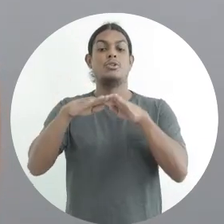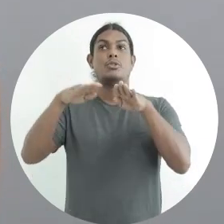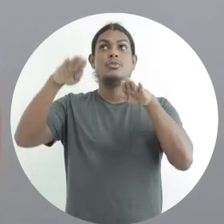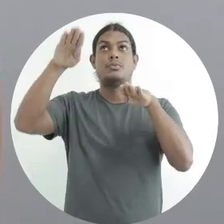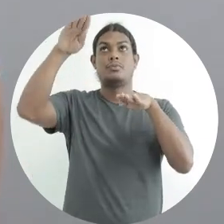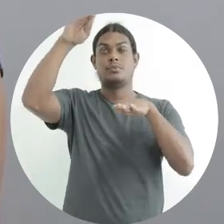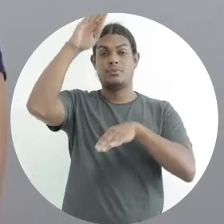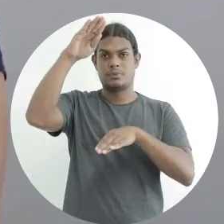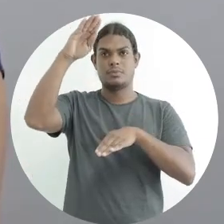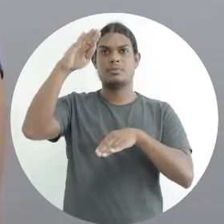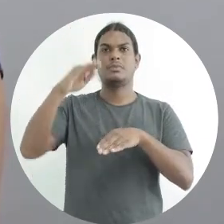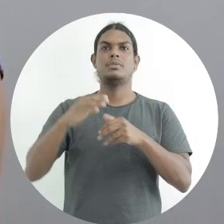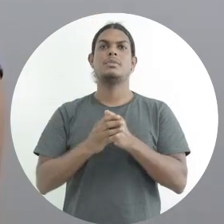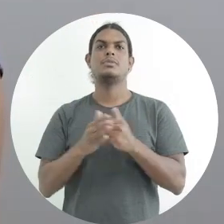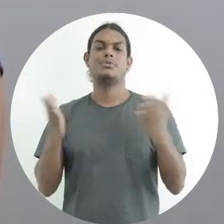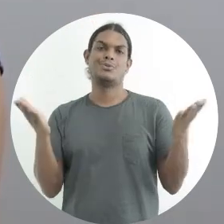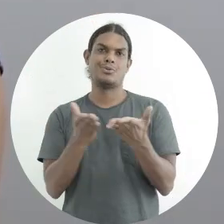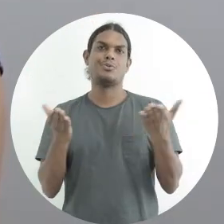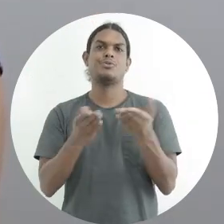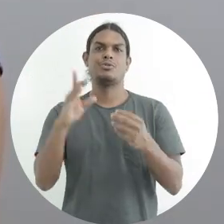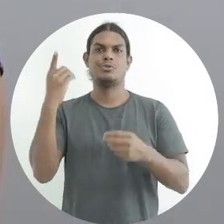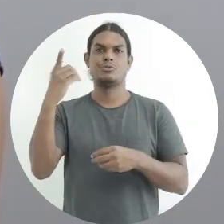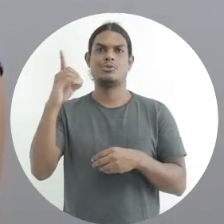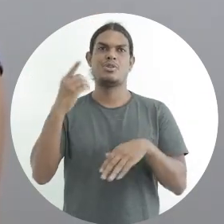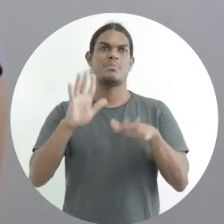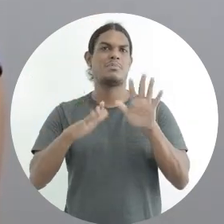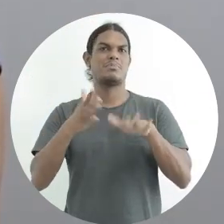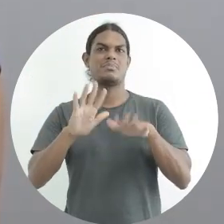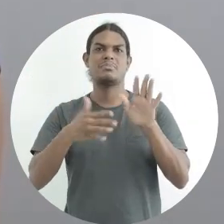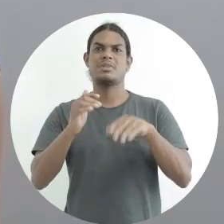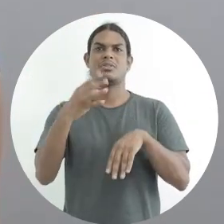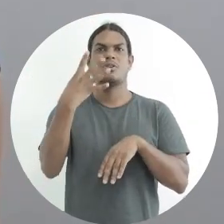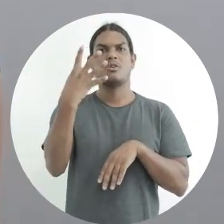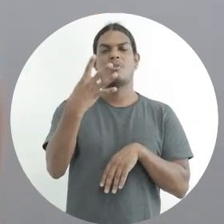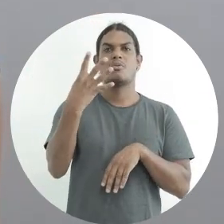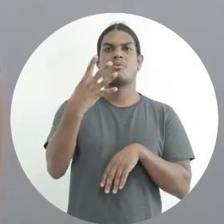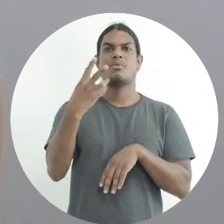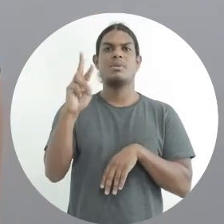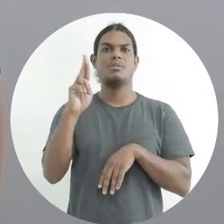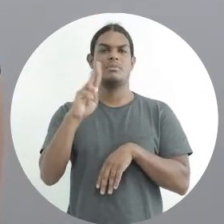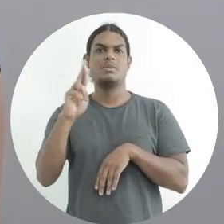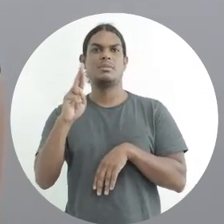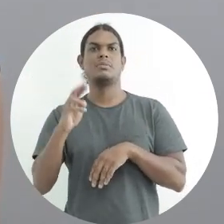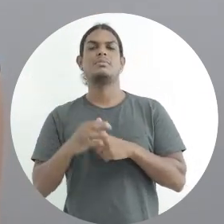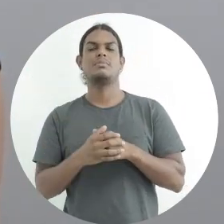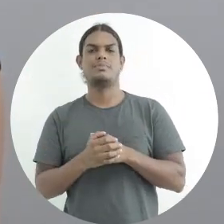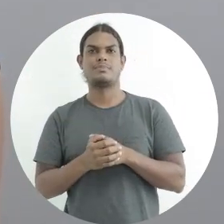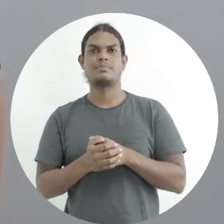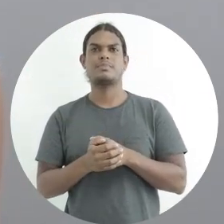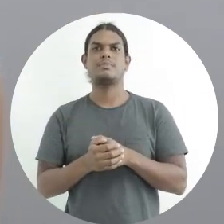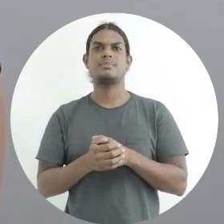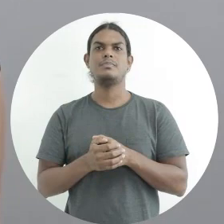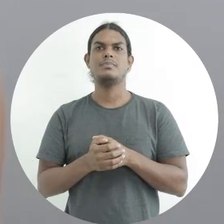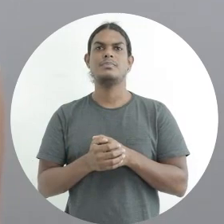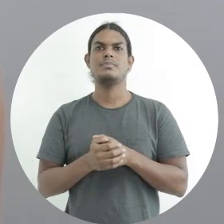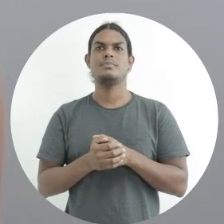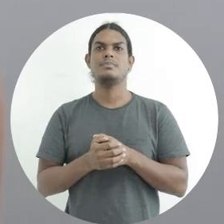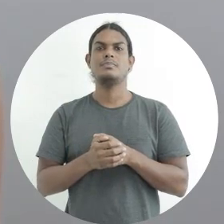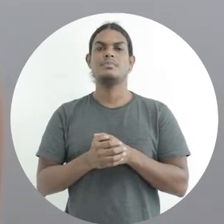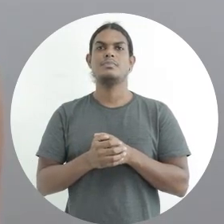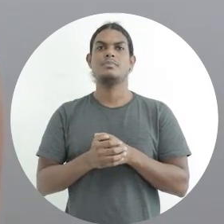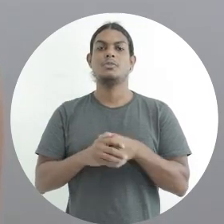atualmente, nós estamos vivendo um dólar aproximadamente a R$4, é o câmbio, certo? Isso acelera